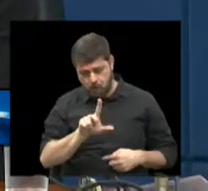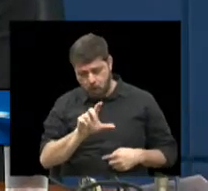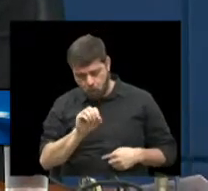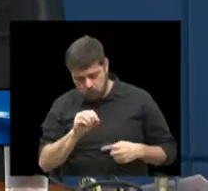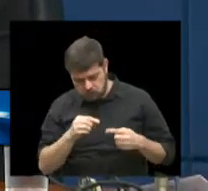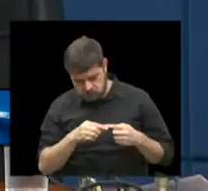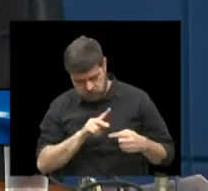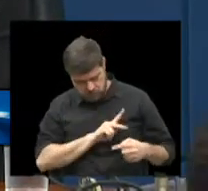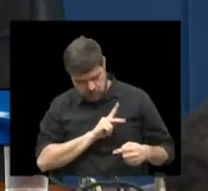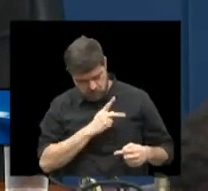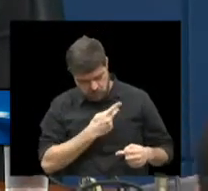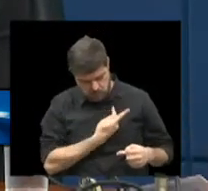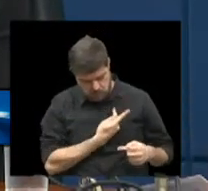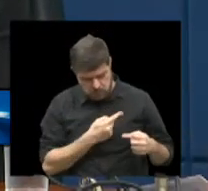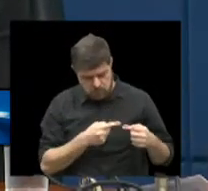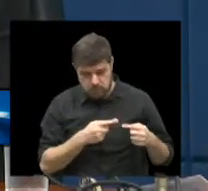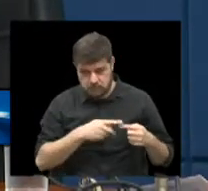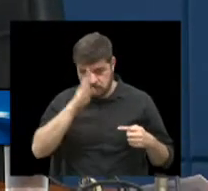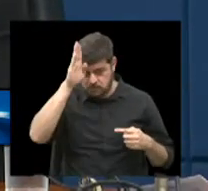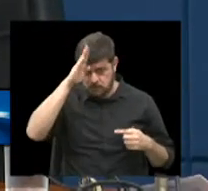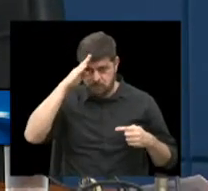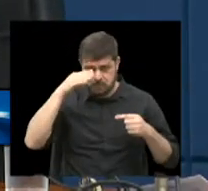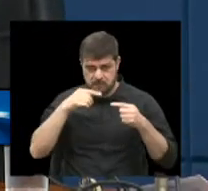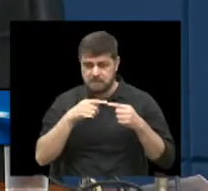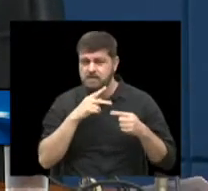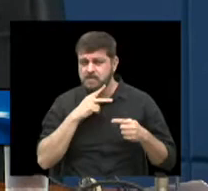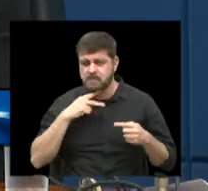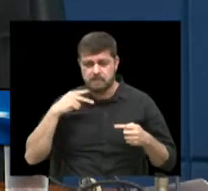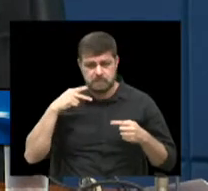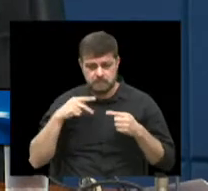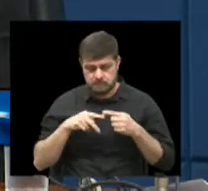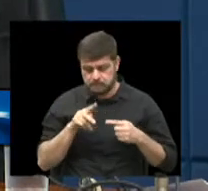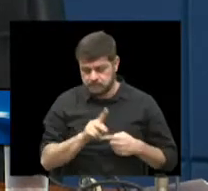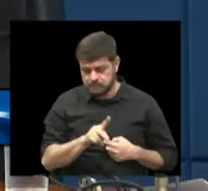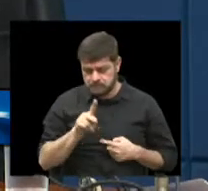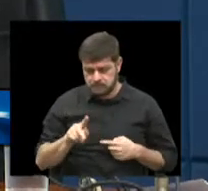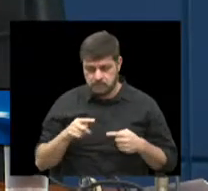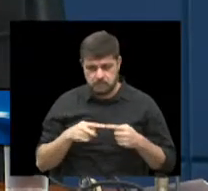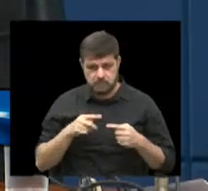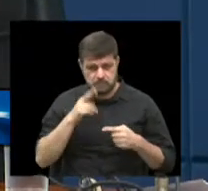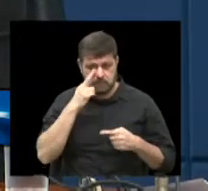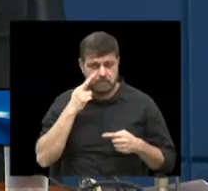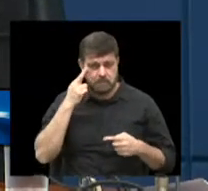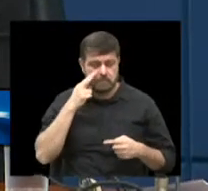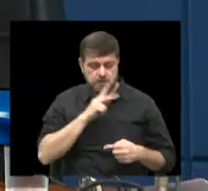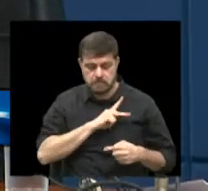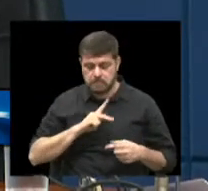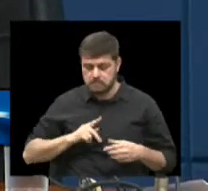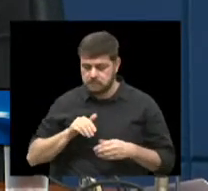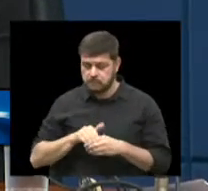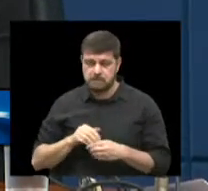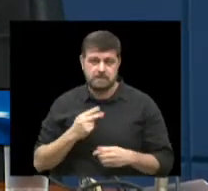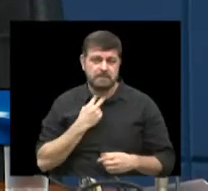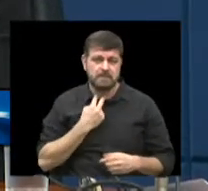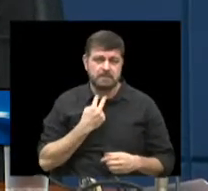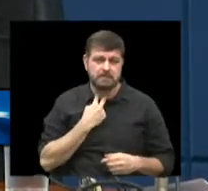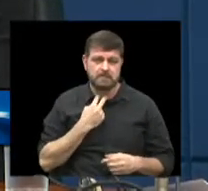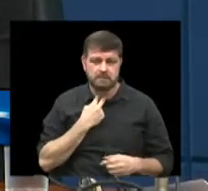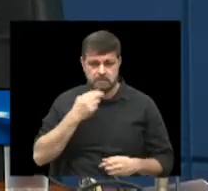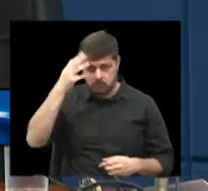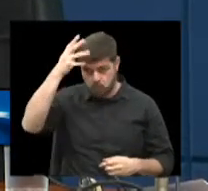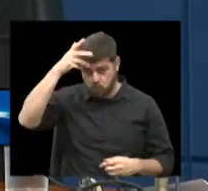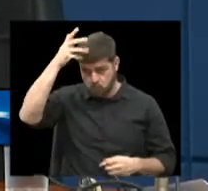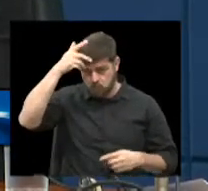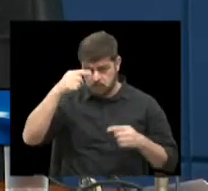Paulo Haddad, sim. Pedro Tourinho, sim. Permínio Monteiro, sim. Professor Alberto, sim. Rafa Zimbaldi preside a sessão, não vota. Rodrigo